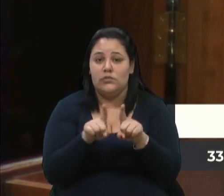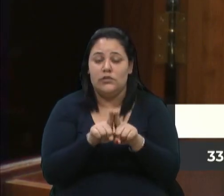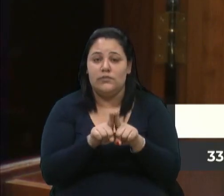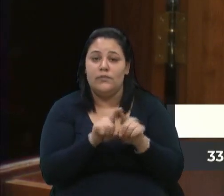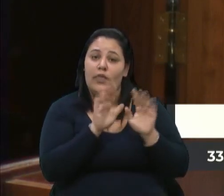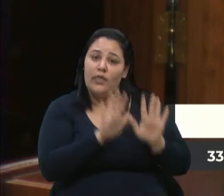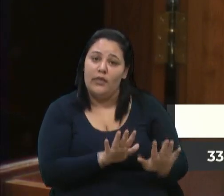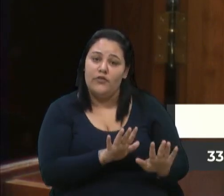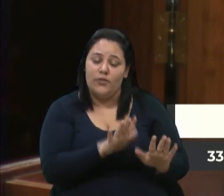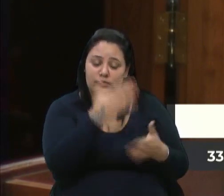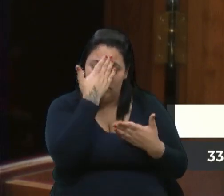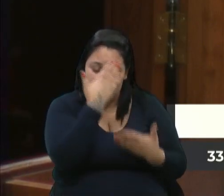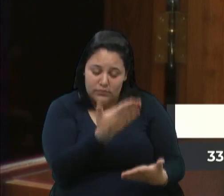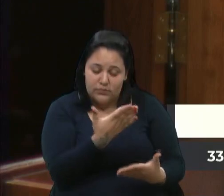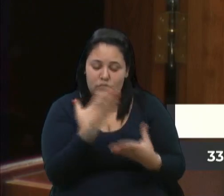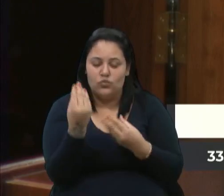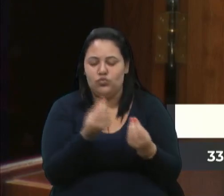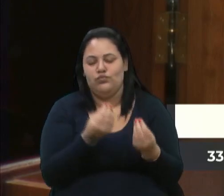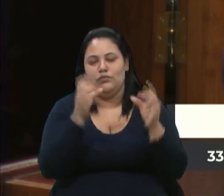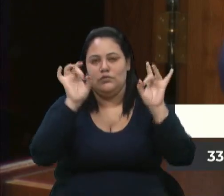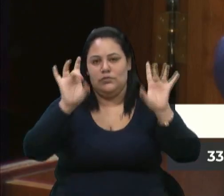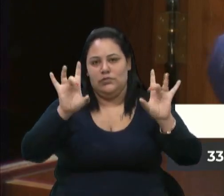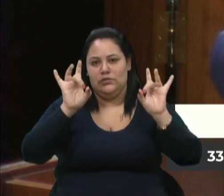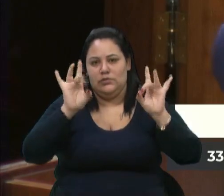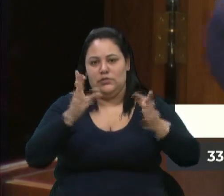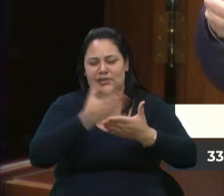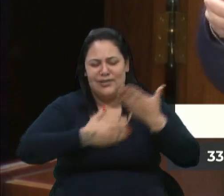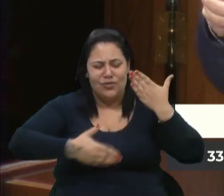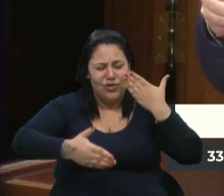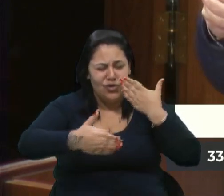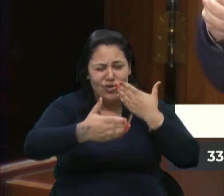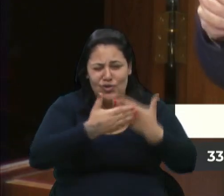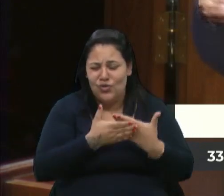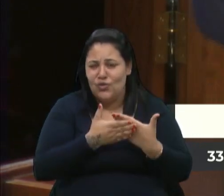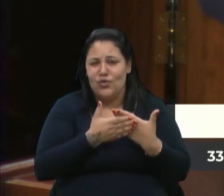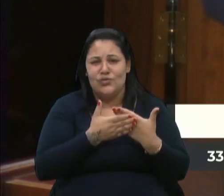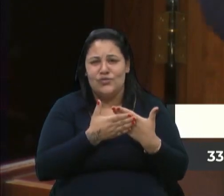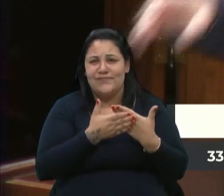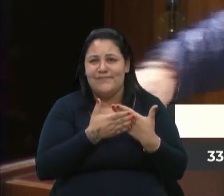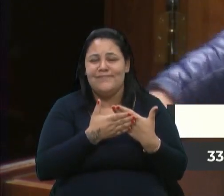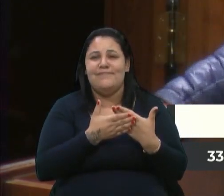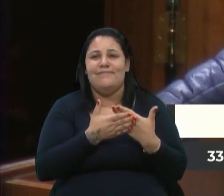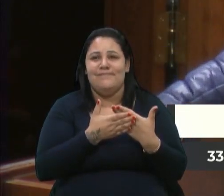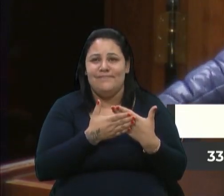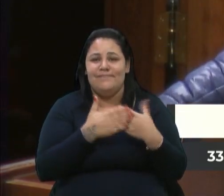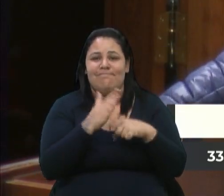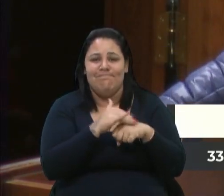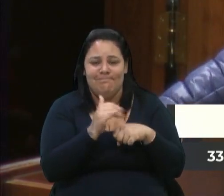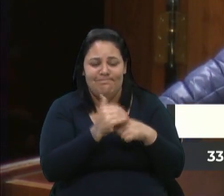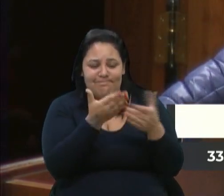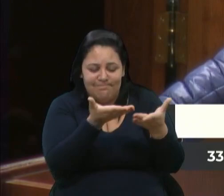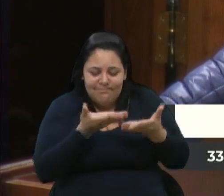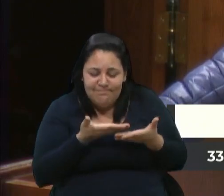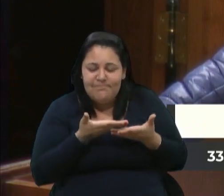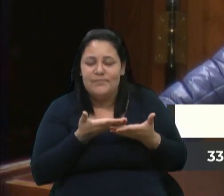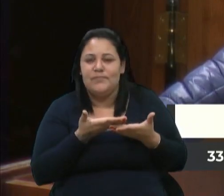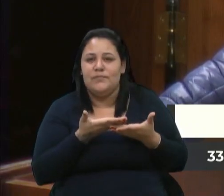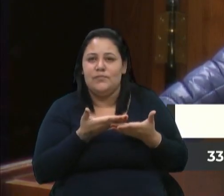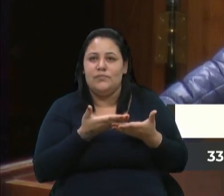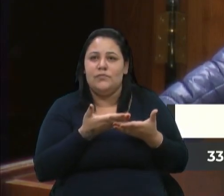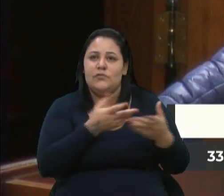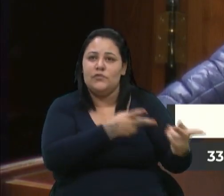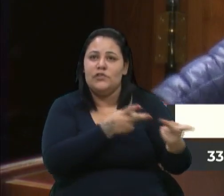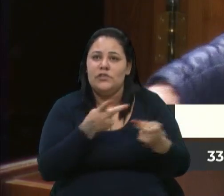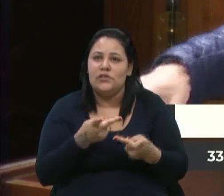aqui um agradecimento muito especial a toda a receptividade. Né? Eu estive lá no Ibrachina também, que é